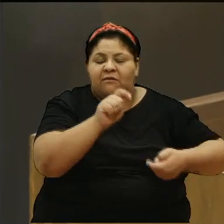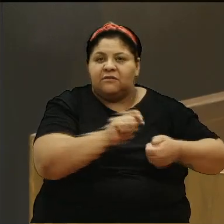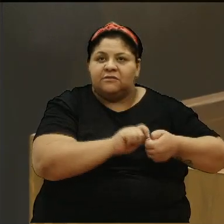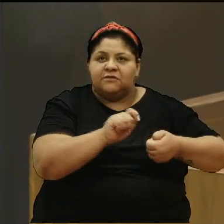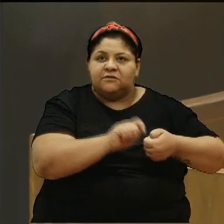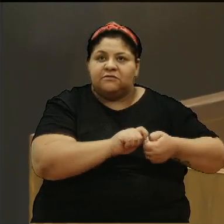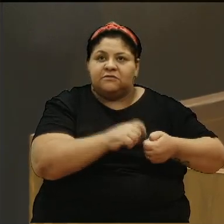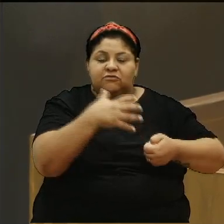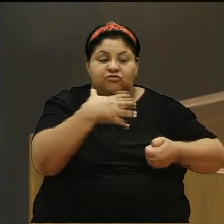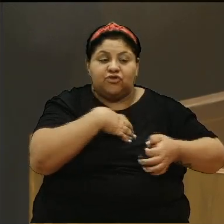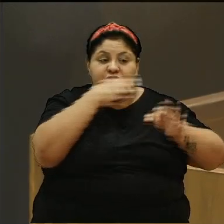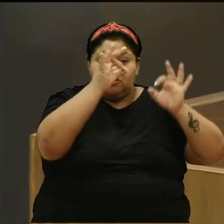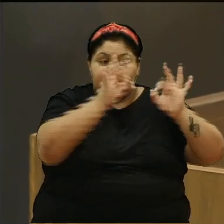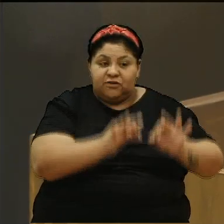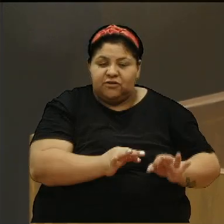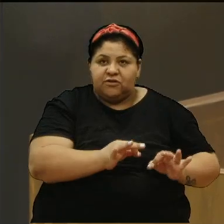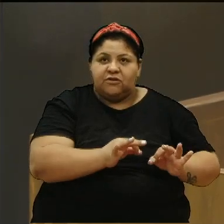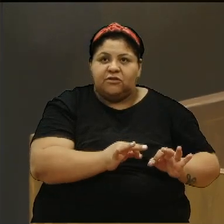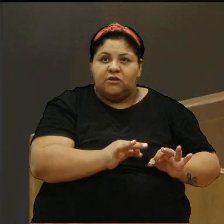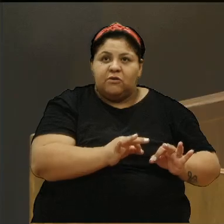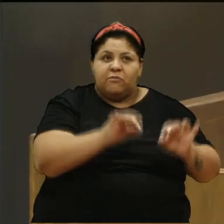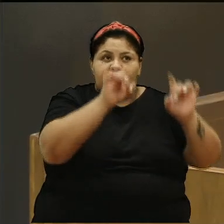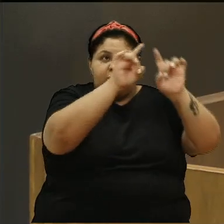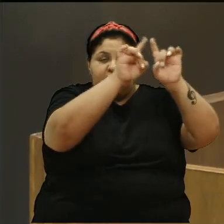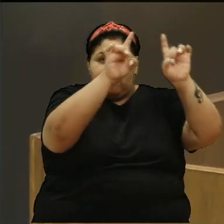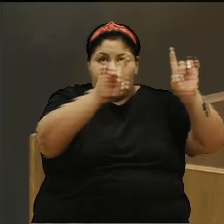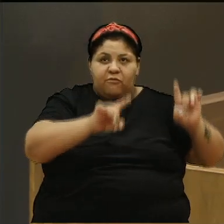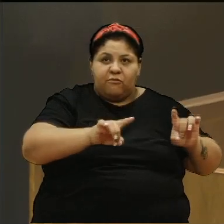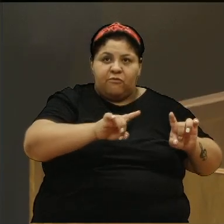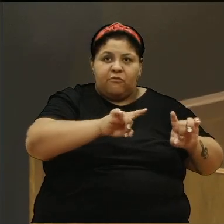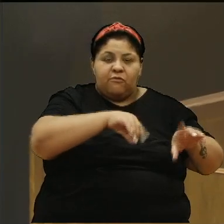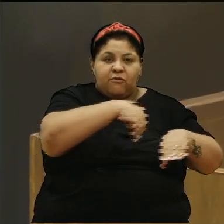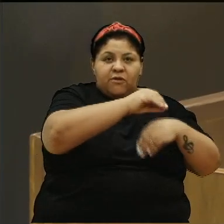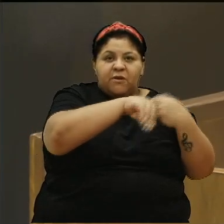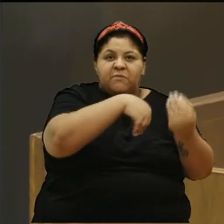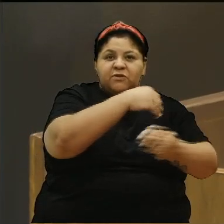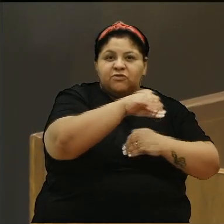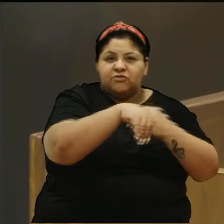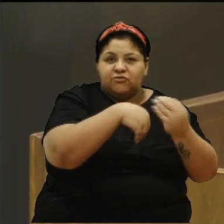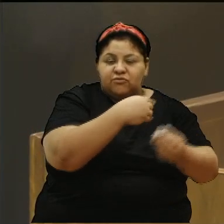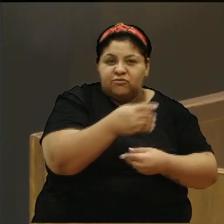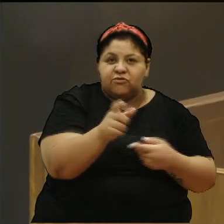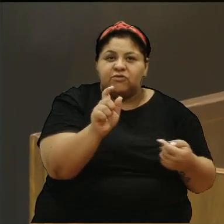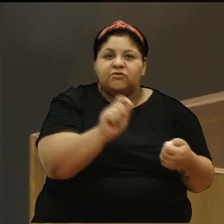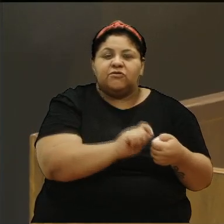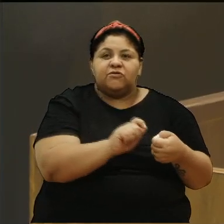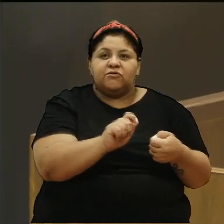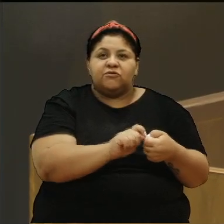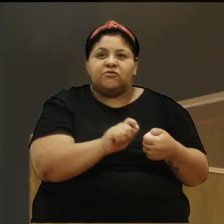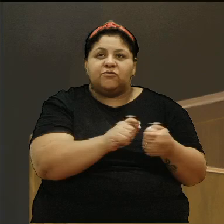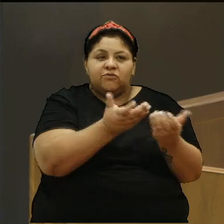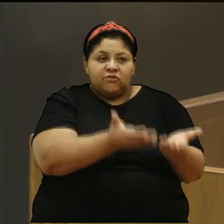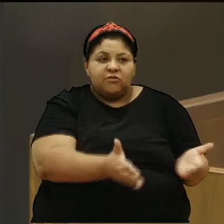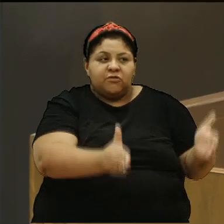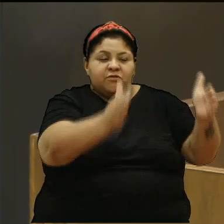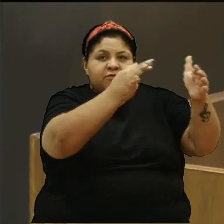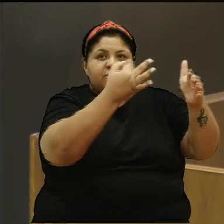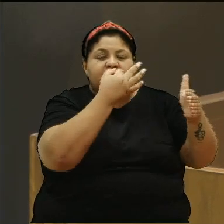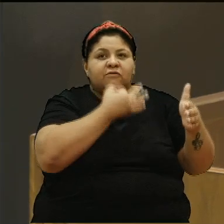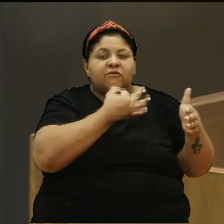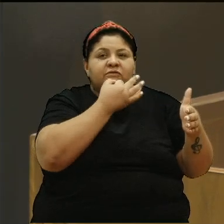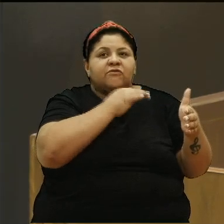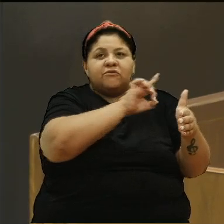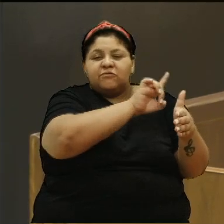de forma irregular pelos catadores da cidade, que misturam todos esses materiais. É feito porque os containers da cidade não